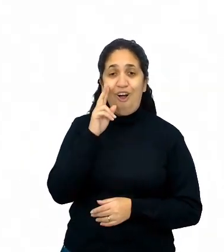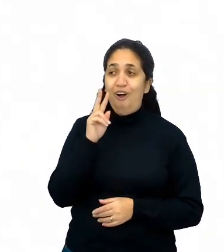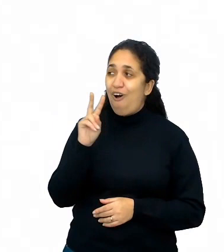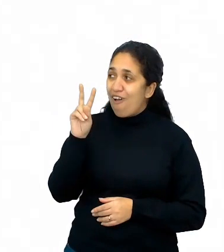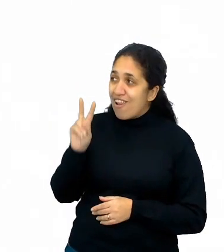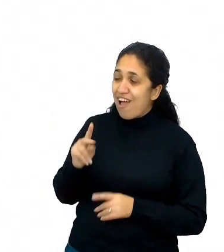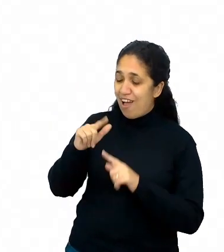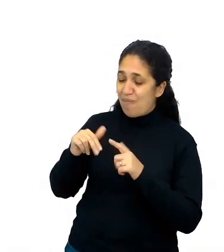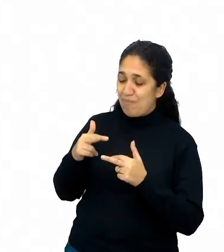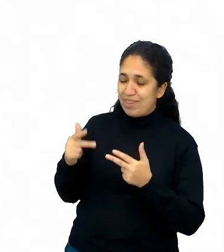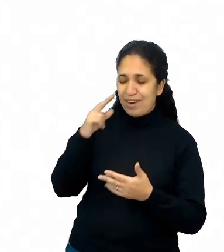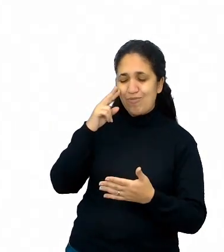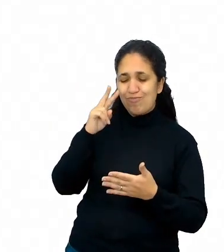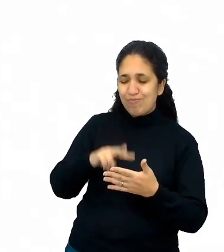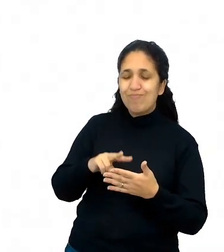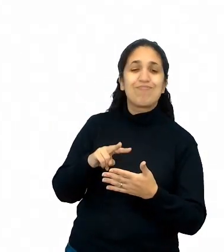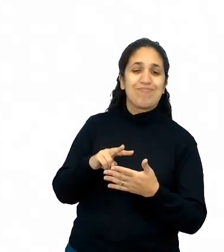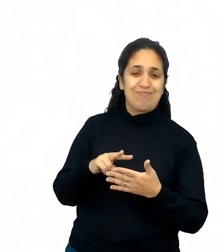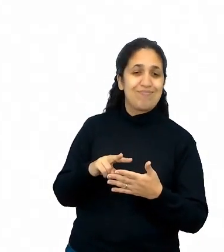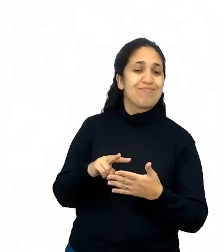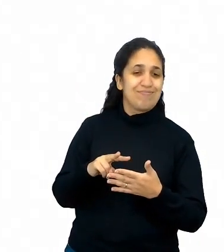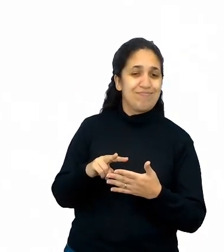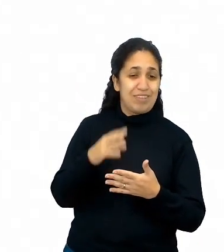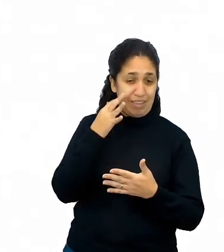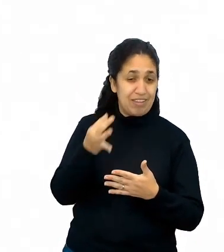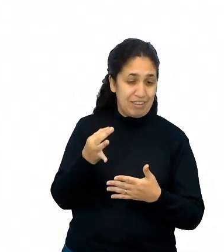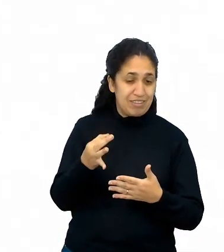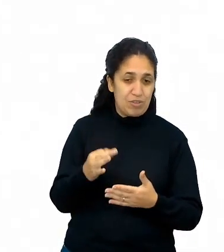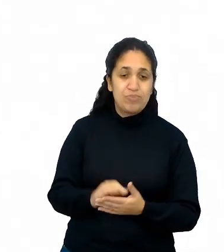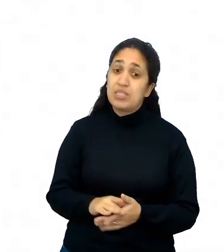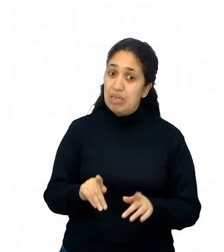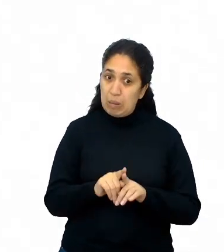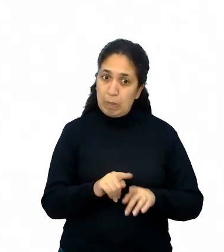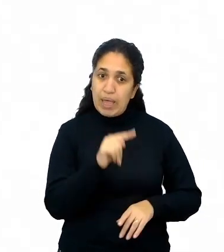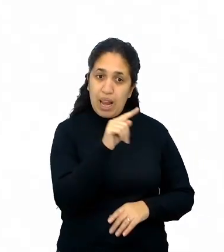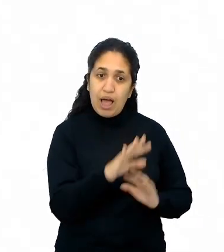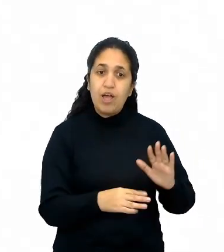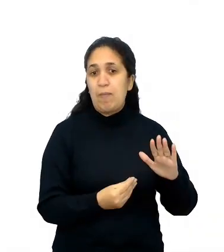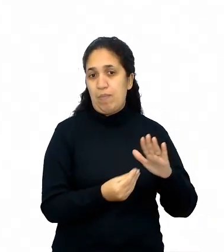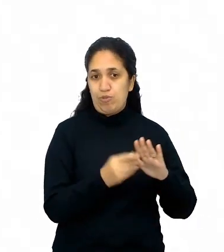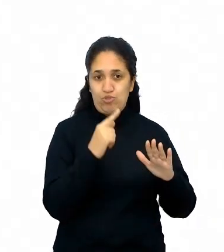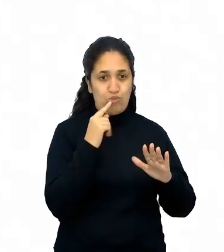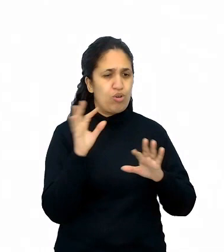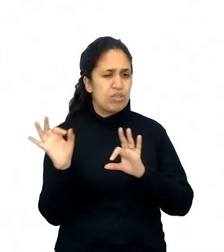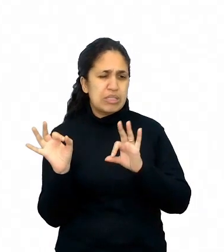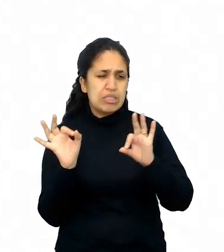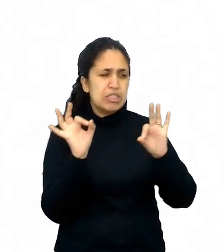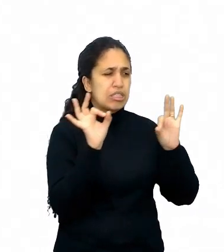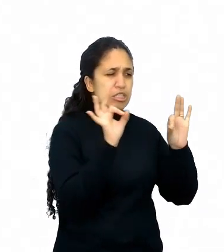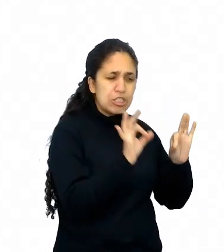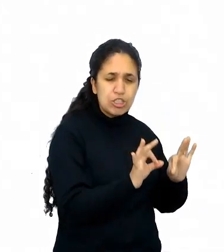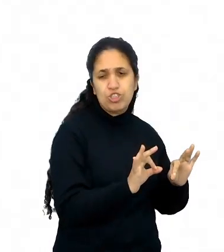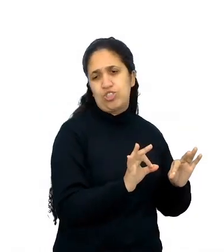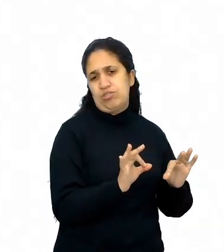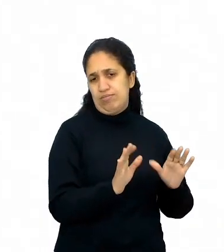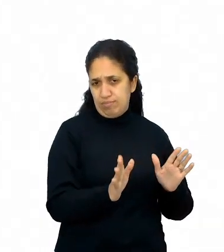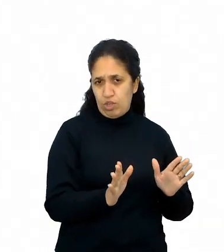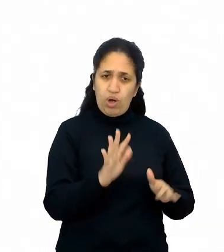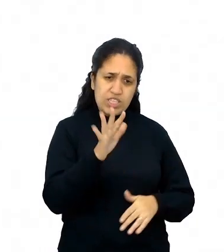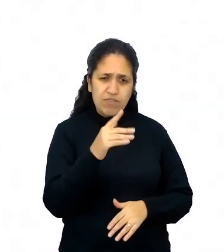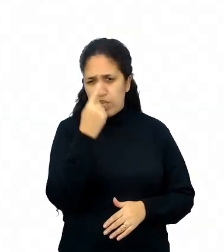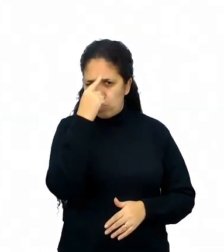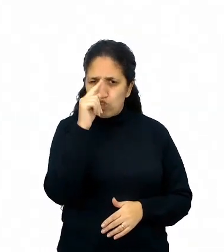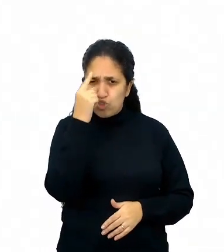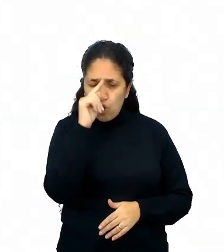olharem esse material para a gente não se perder. Ir lá no repositório e assistir, ou se já assistiu, está com alguma